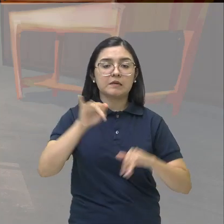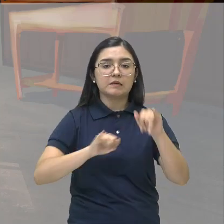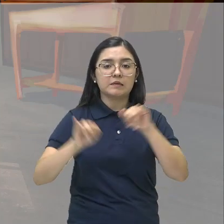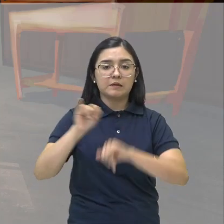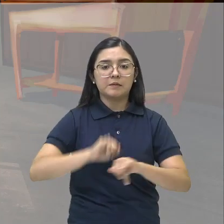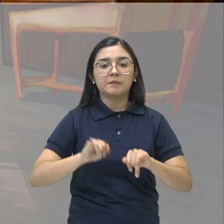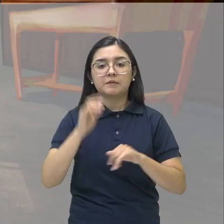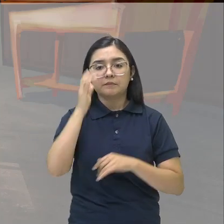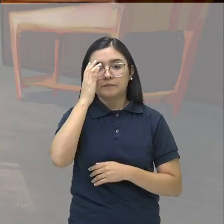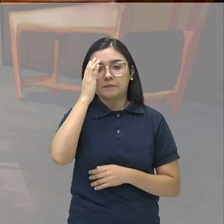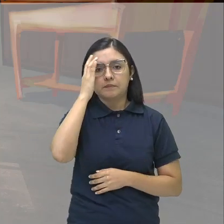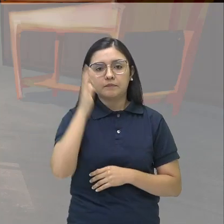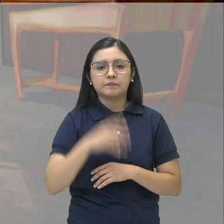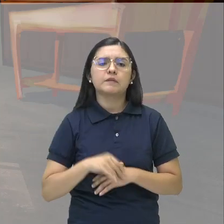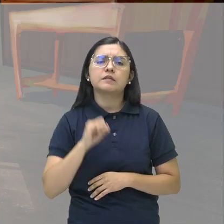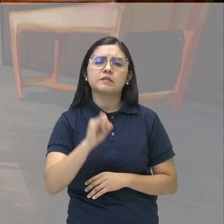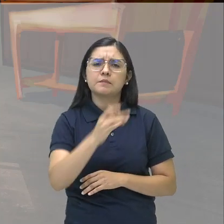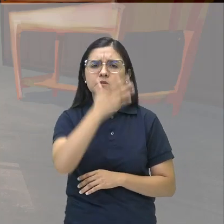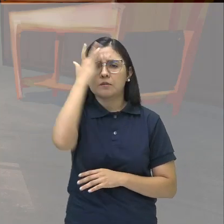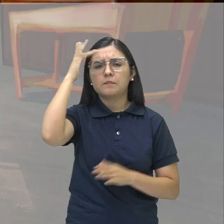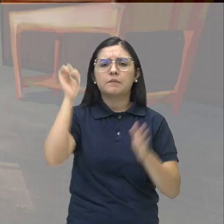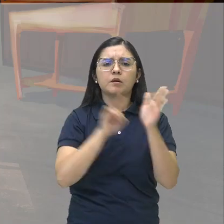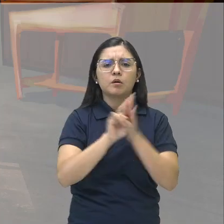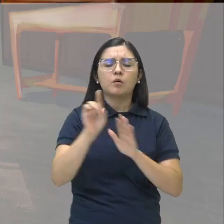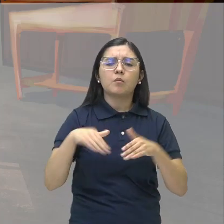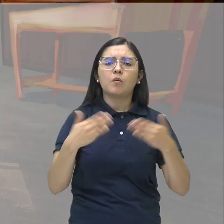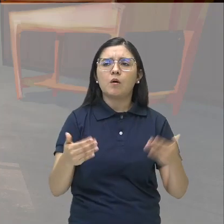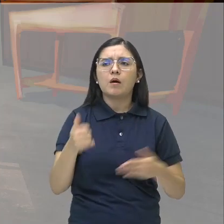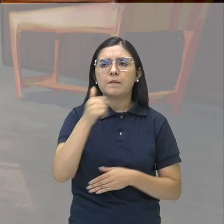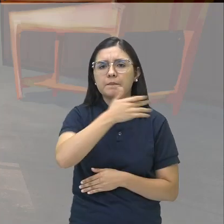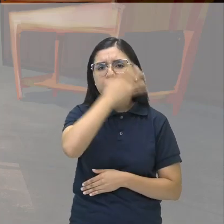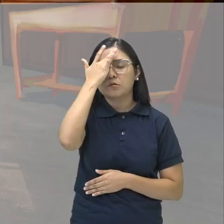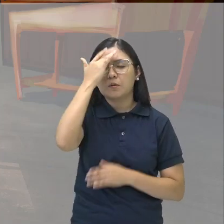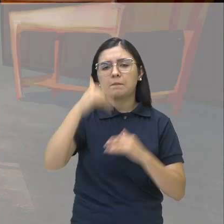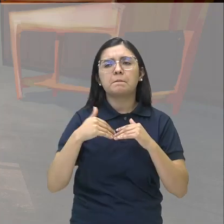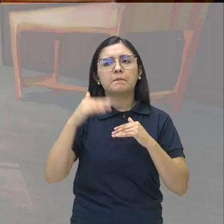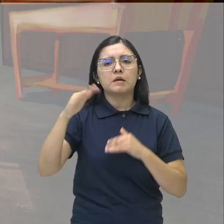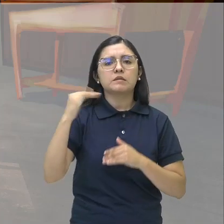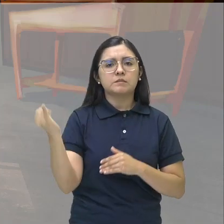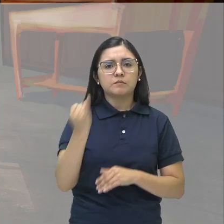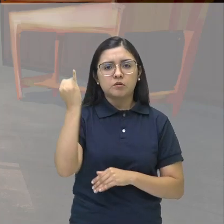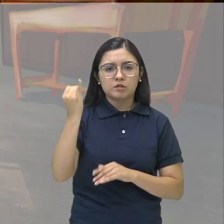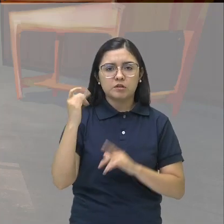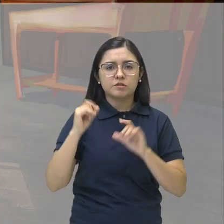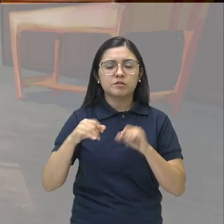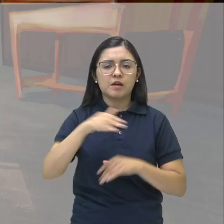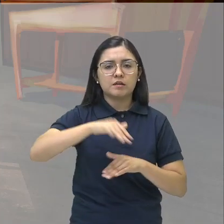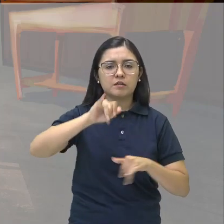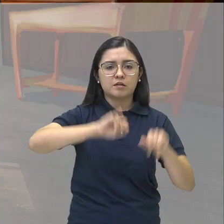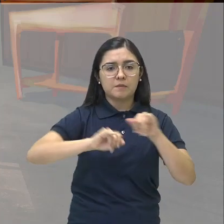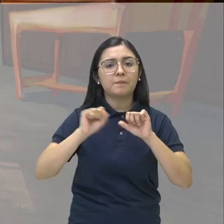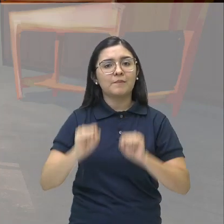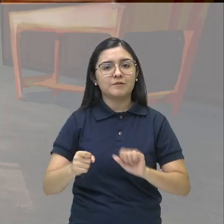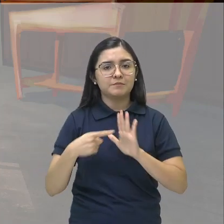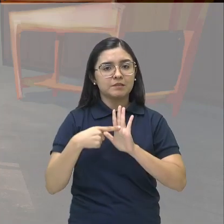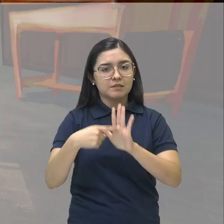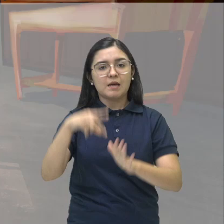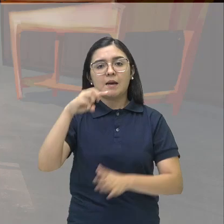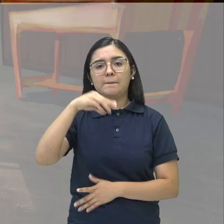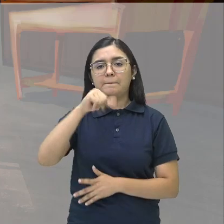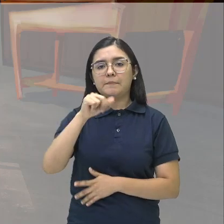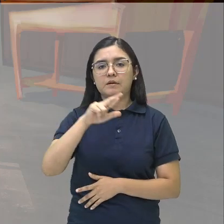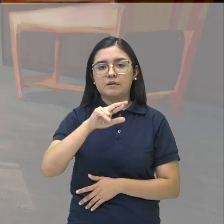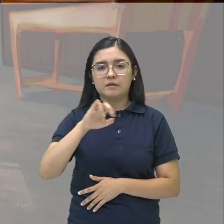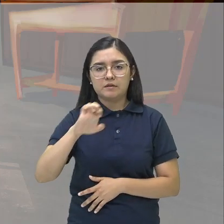Assim, se alguém um dia perguntar de vocês qual a figura mais importante dentro da química, pode apresentar a Marie, né? Porque